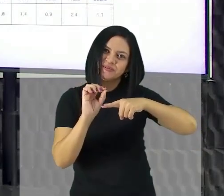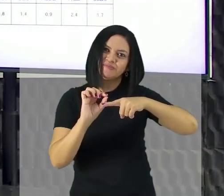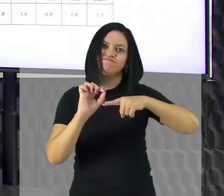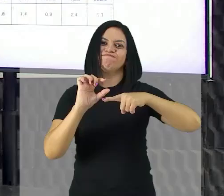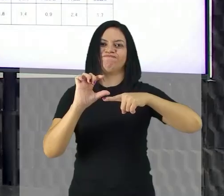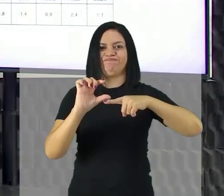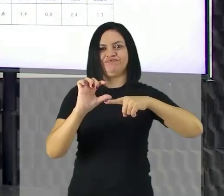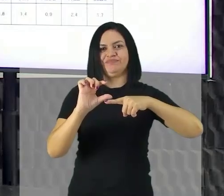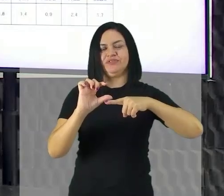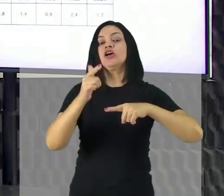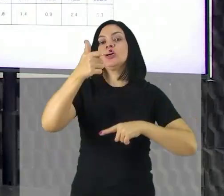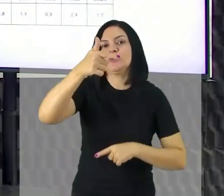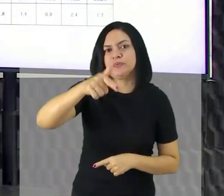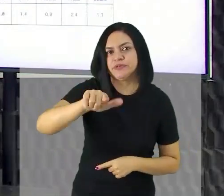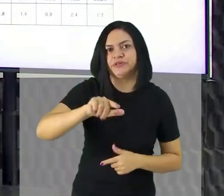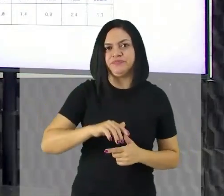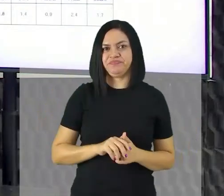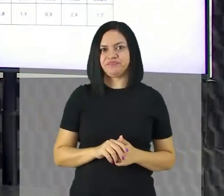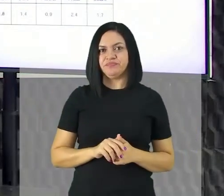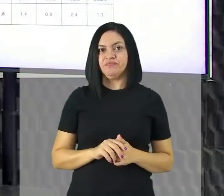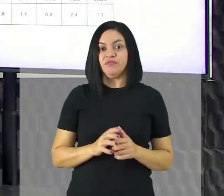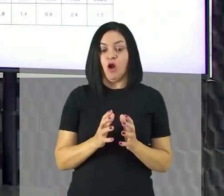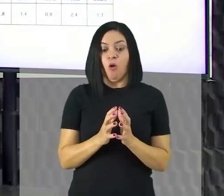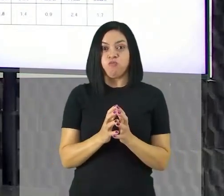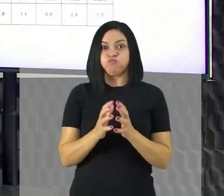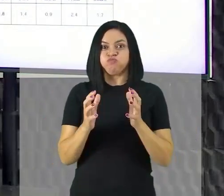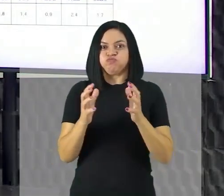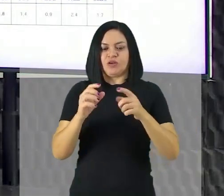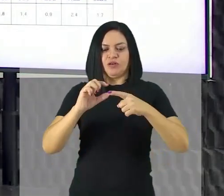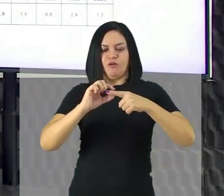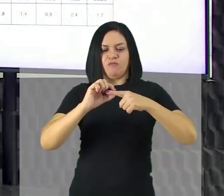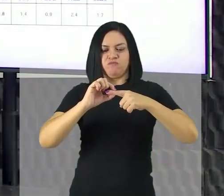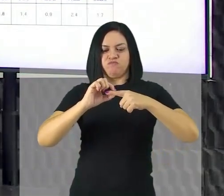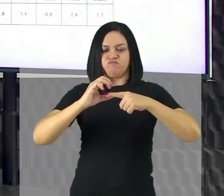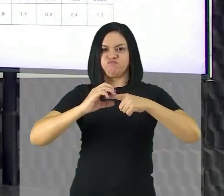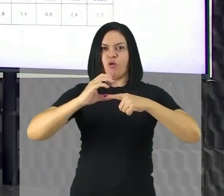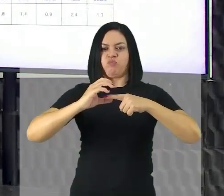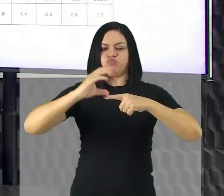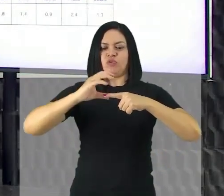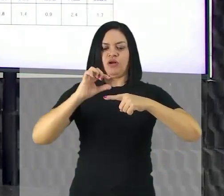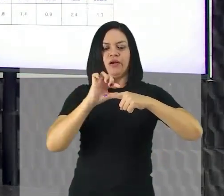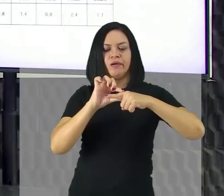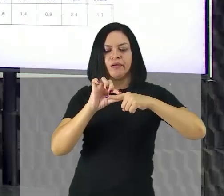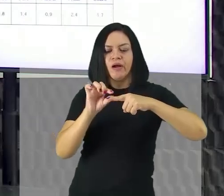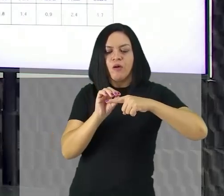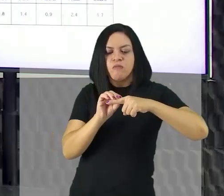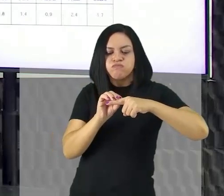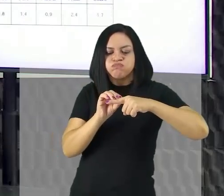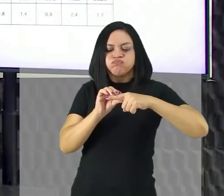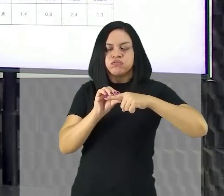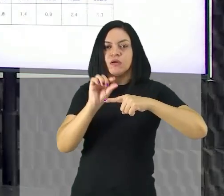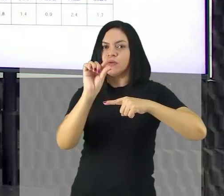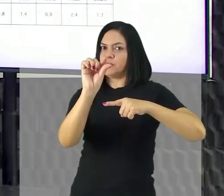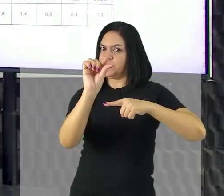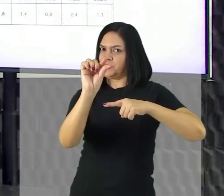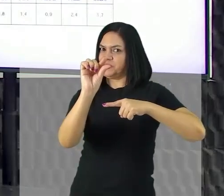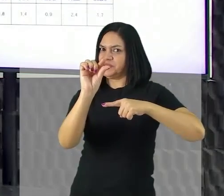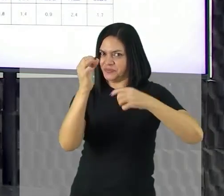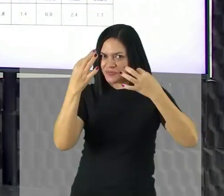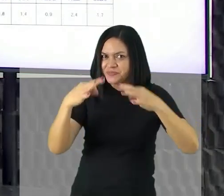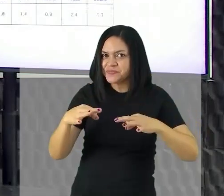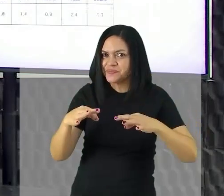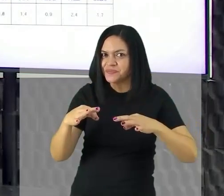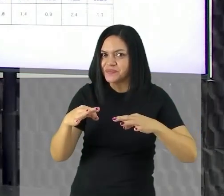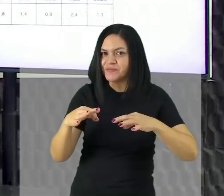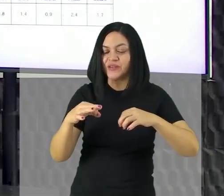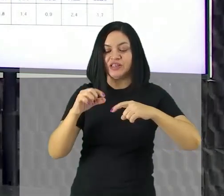tá? Repetindo, muitão para porca, pouquinho para o parafuso, tá?